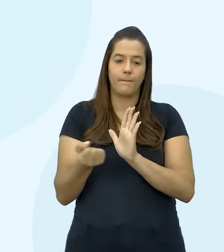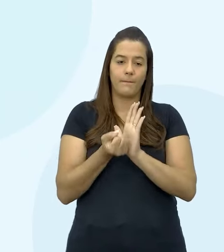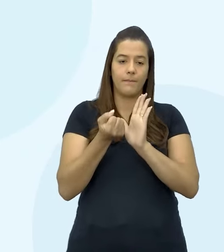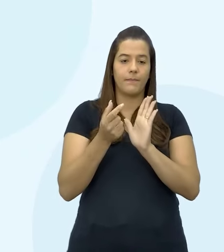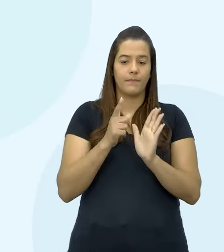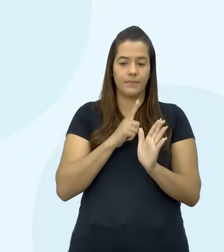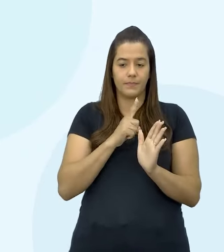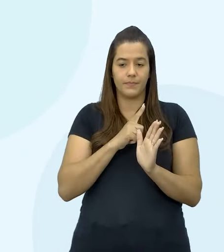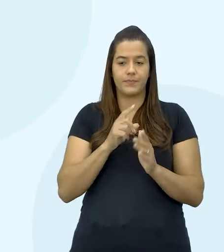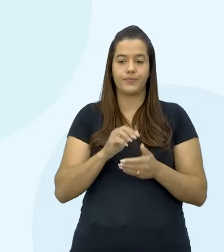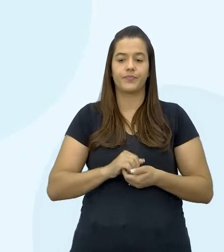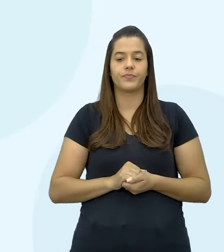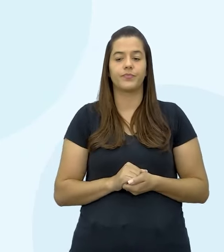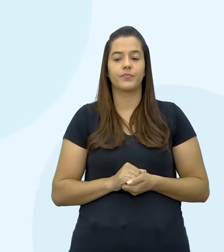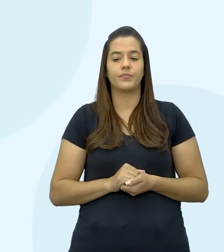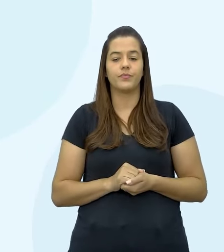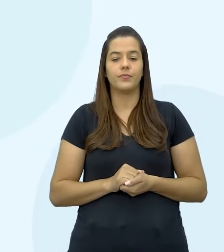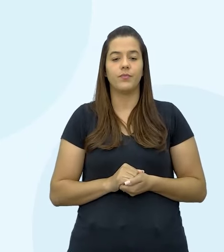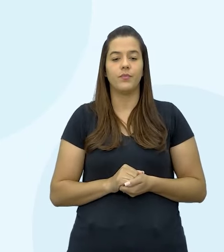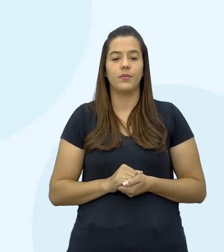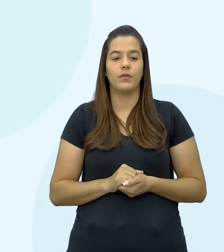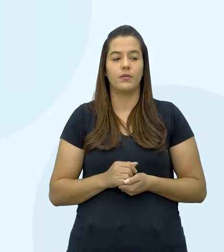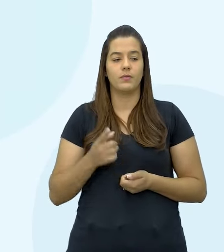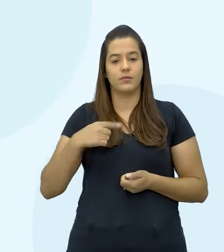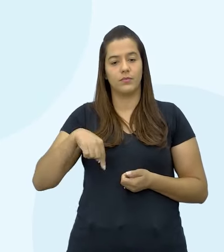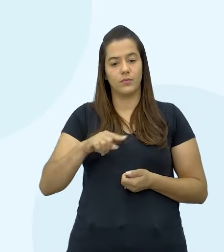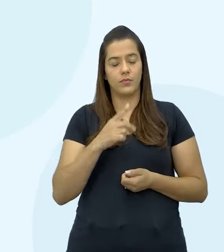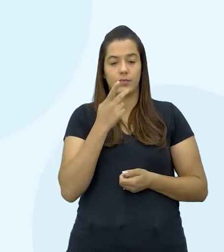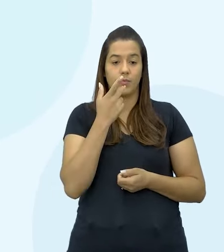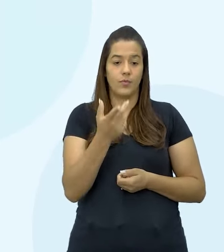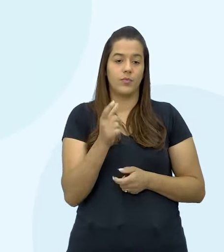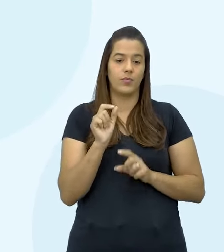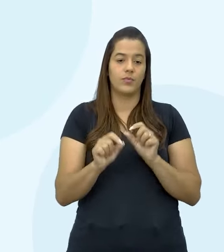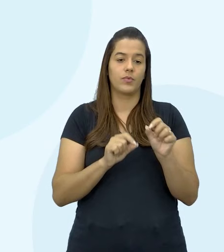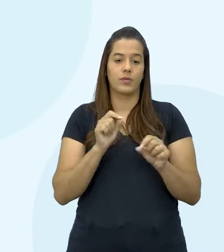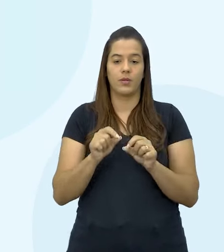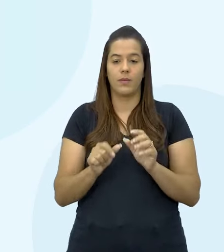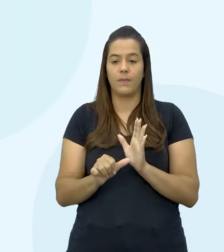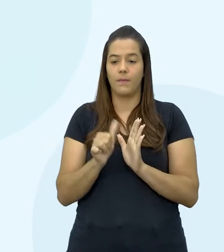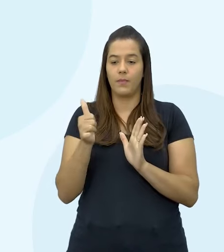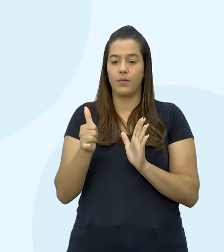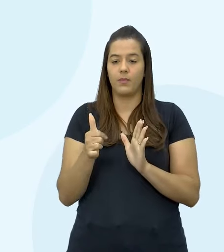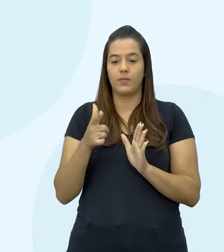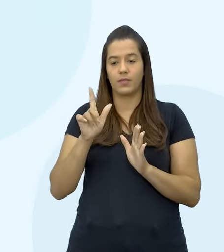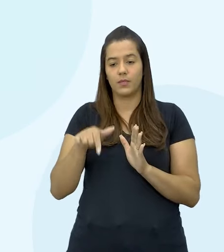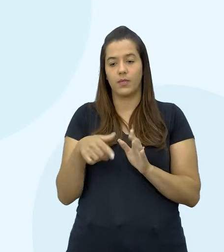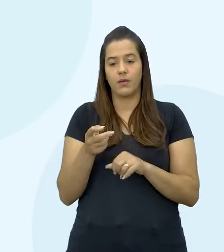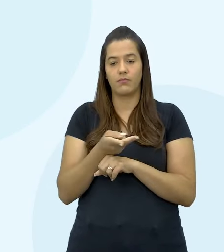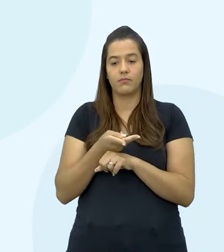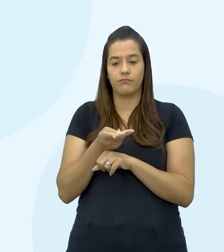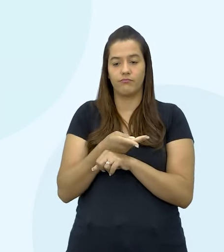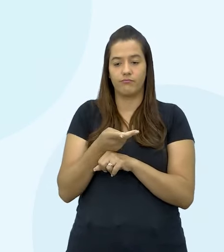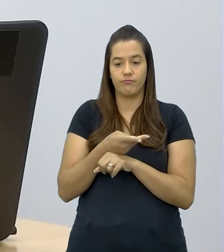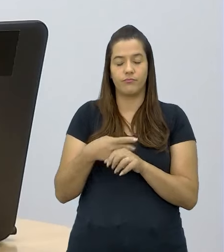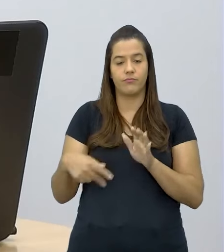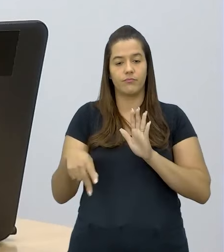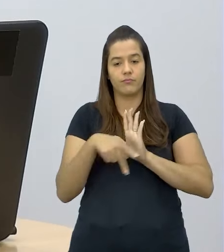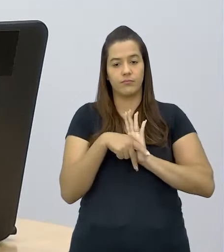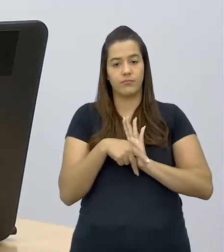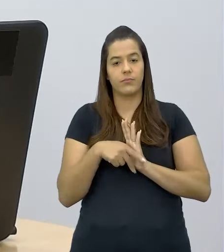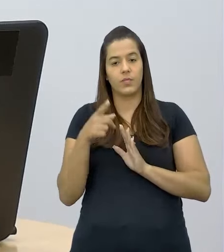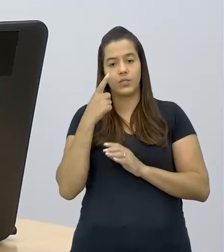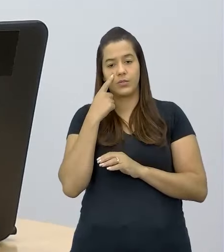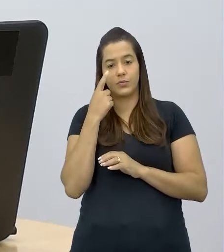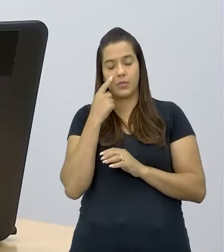imaterial, a gente pode estar apontando aqui, né, primeiro para a questão da investigação mesmo, né? Então a gente